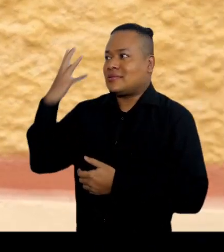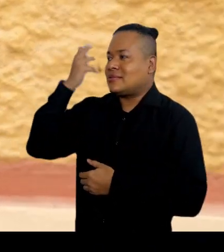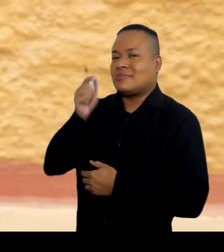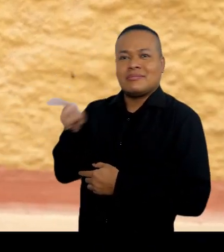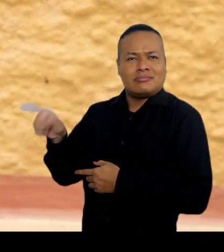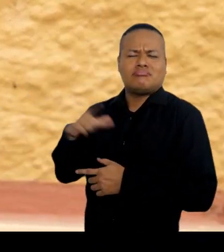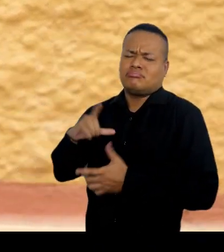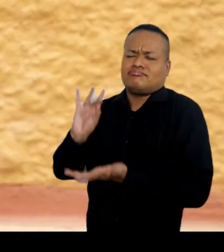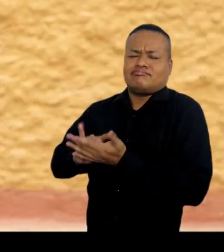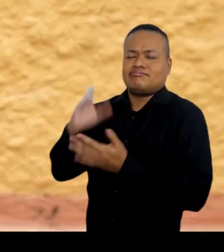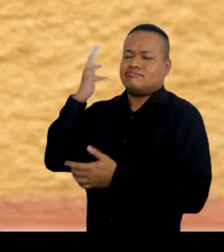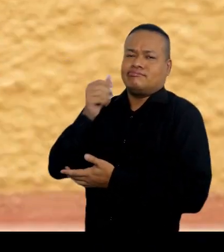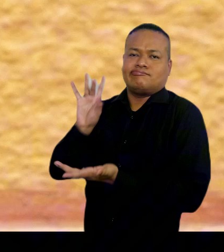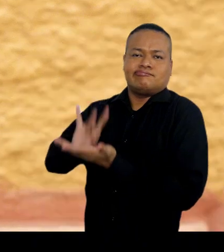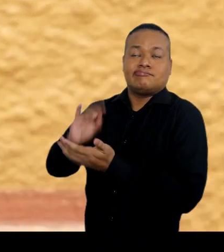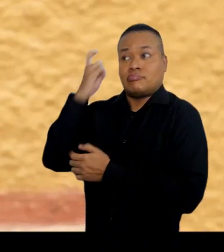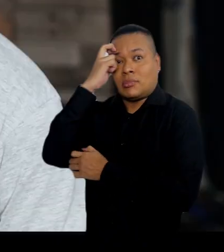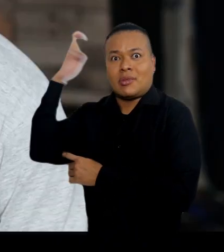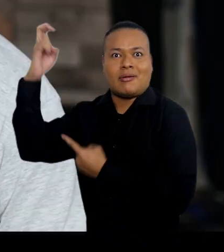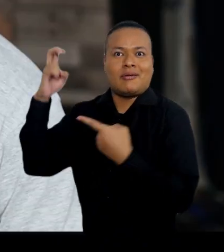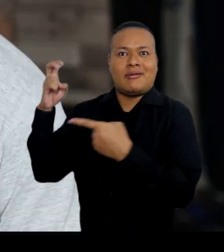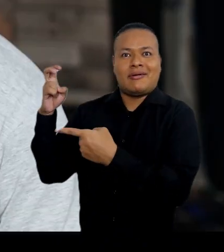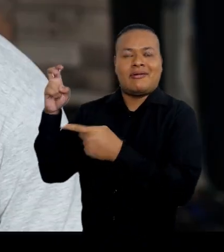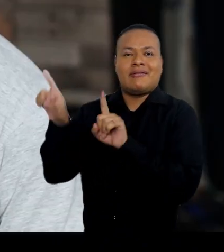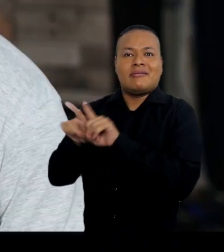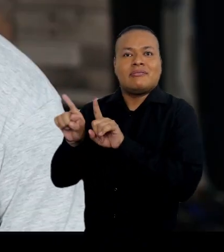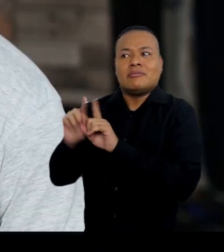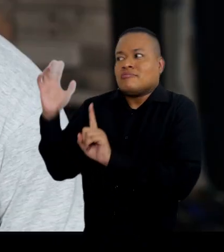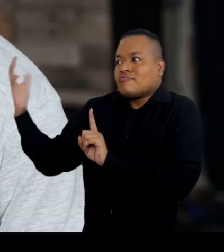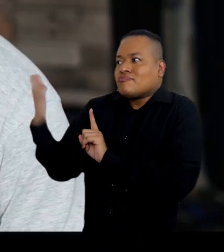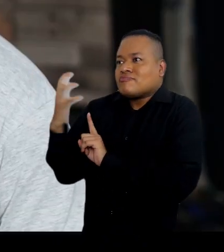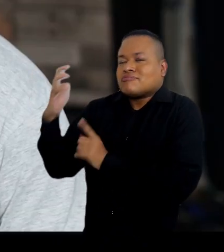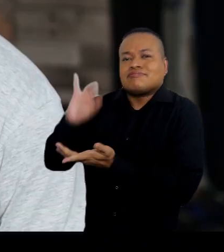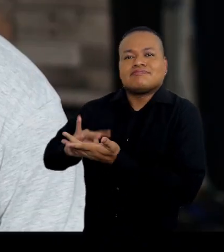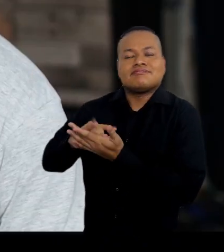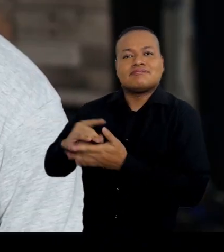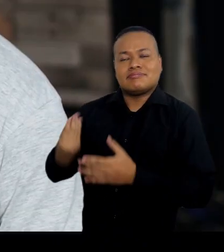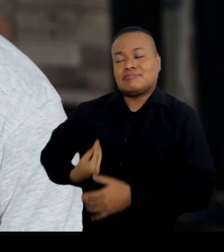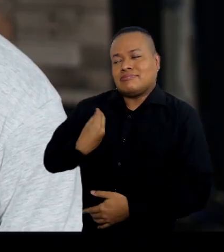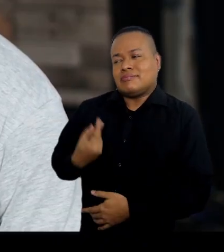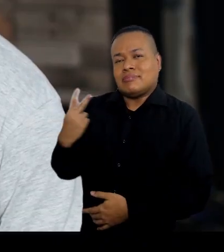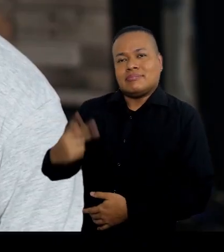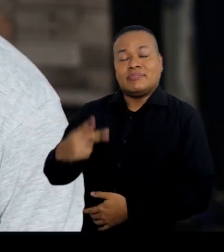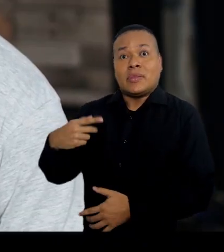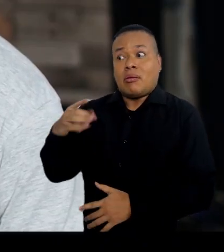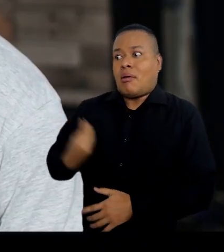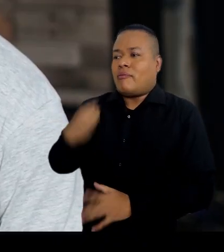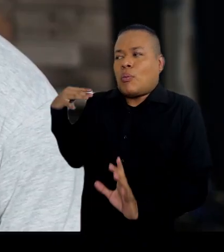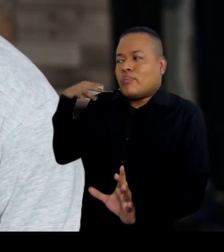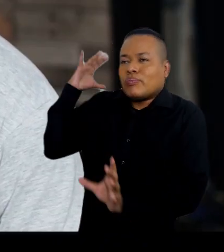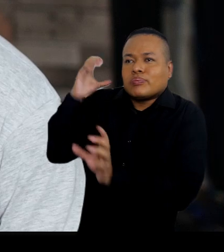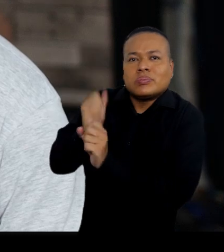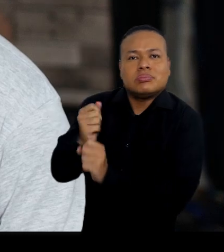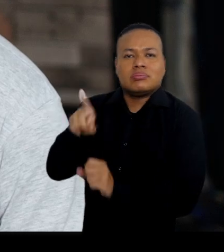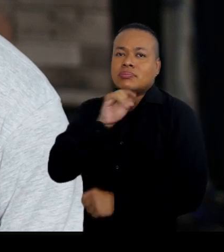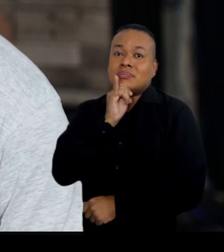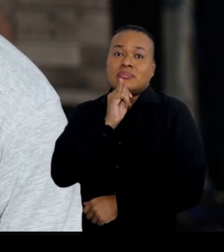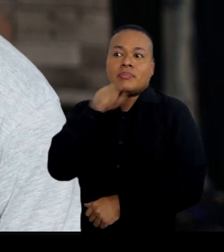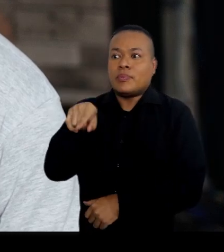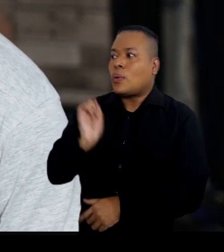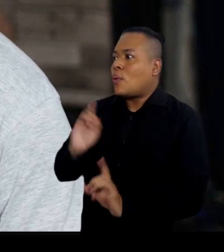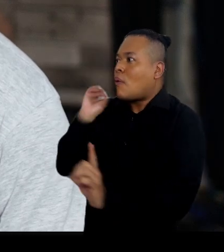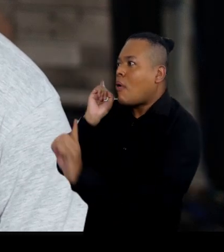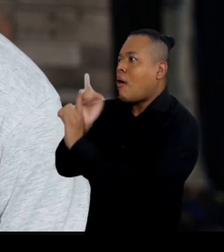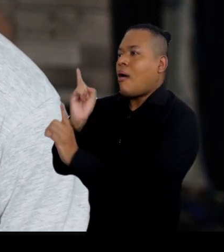que ela era uma mulher muito bonita, inteligente. E ela influenciou realmente muito na vida dele. Na verdade, a vida inteira, né? No momento em que ele